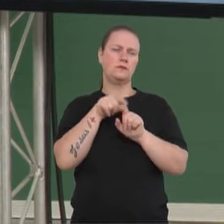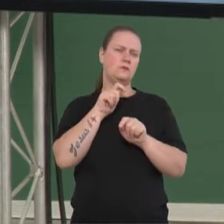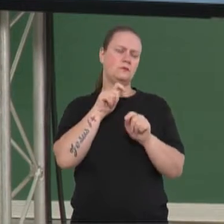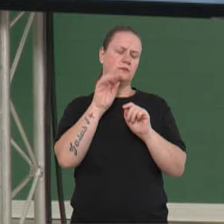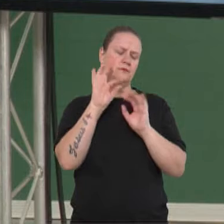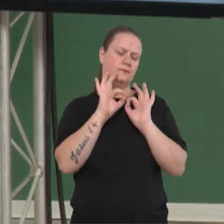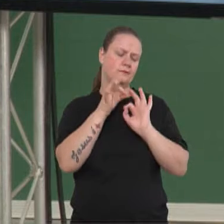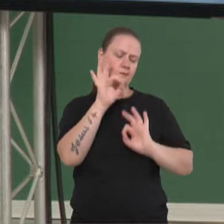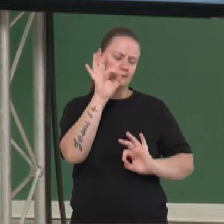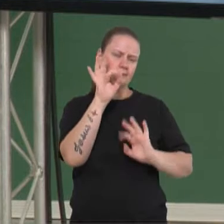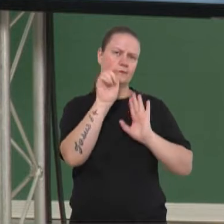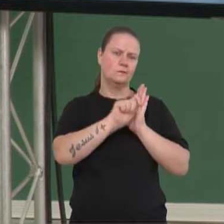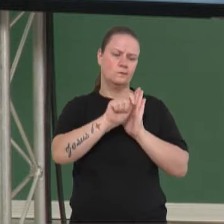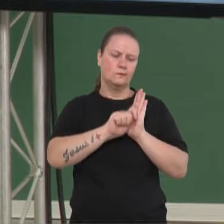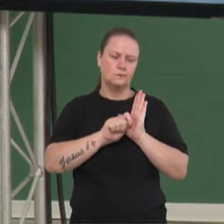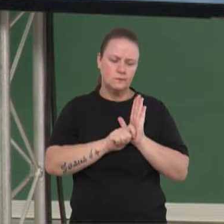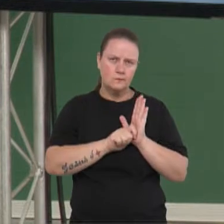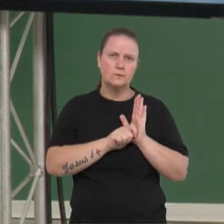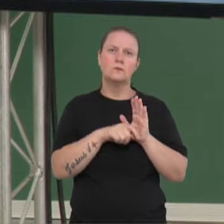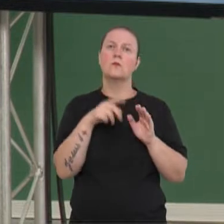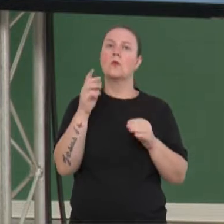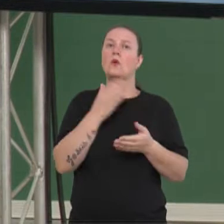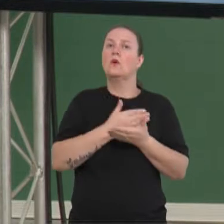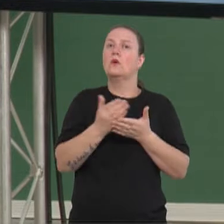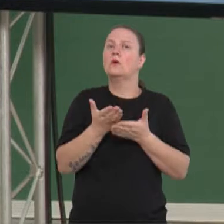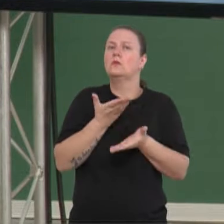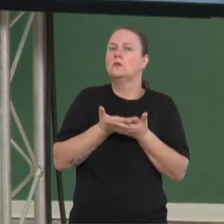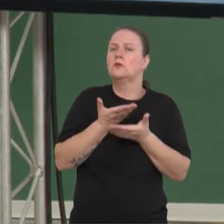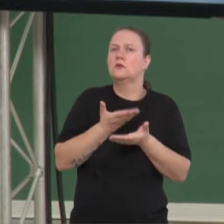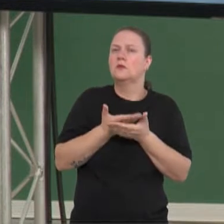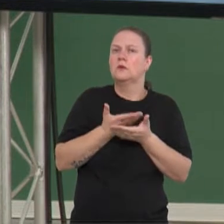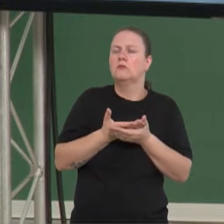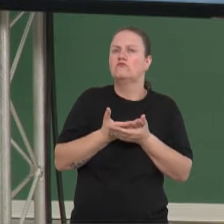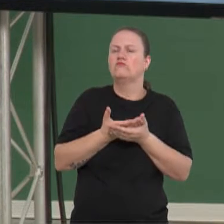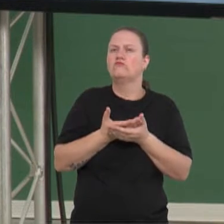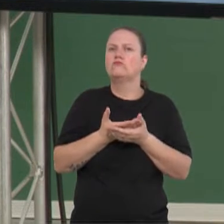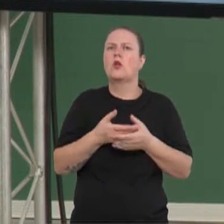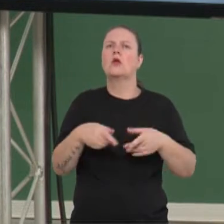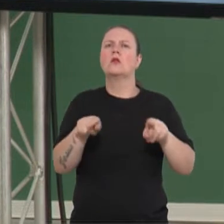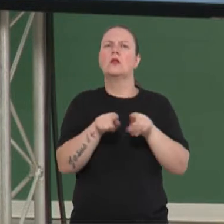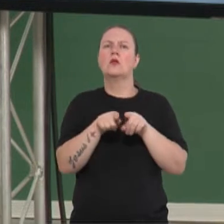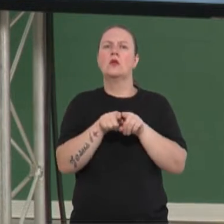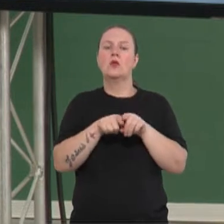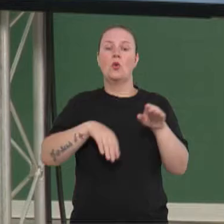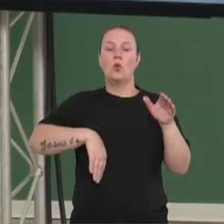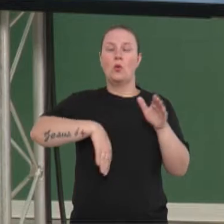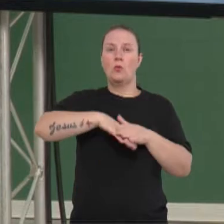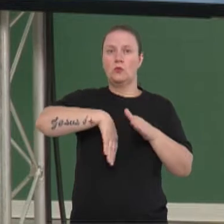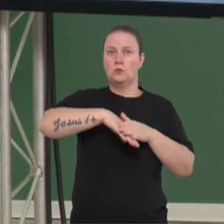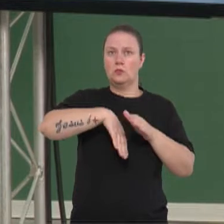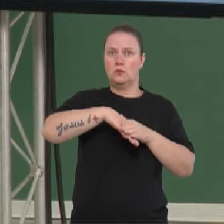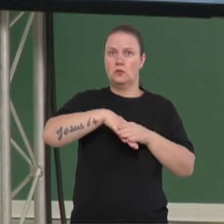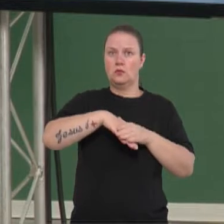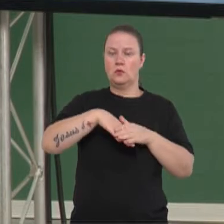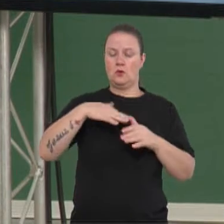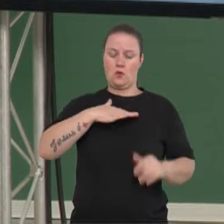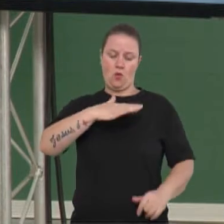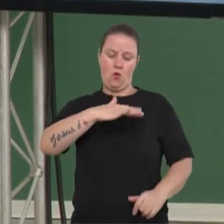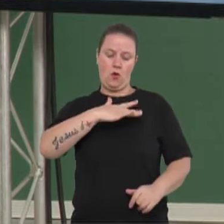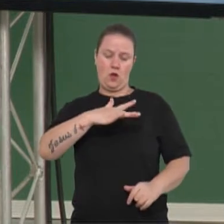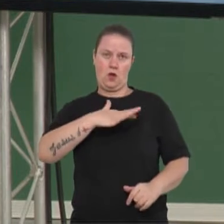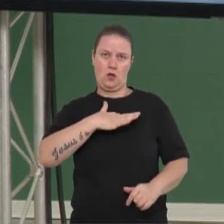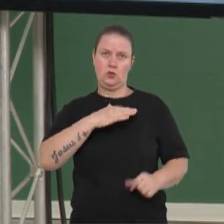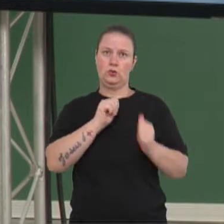Começamos a aula ouvindo um trechinho de uma partida de futebol. Nós vamos ouvir Corinthians e